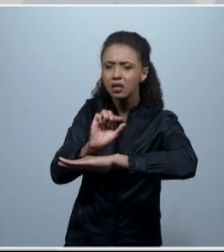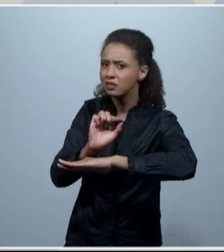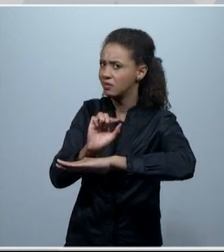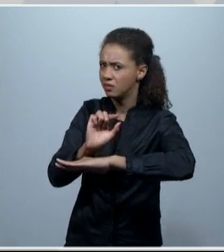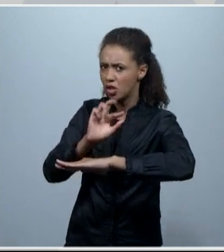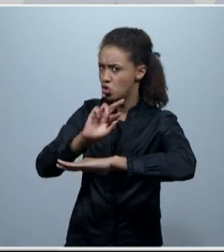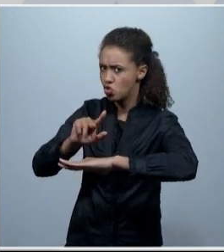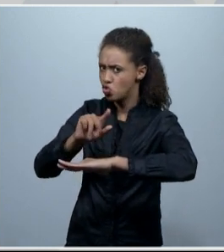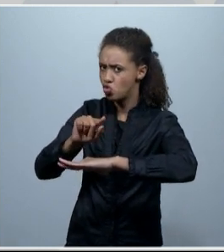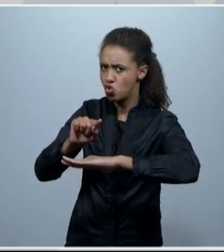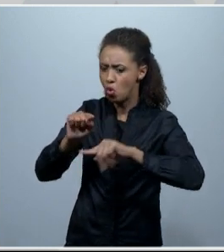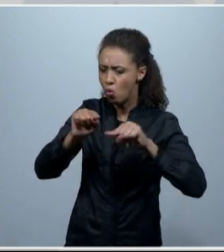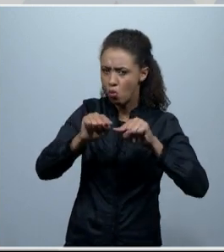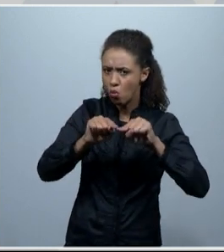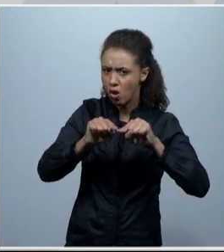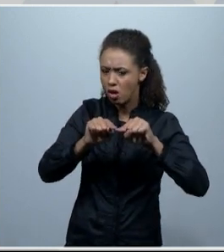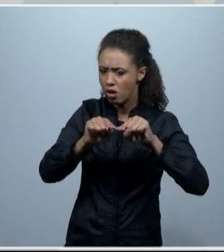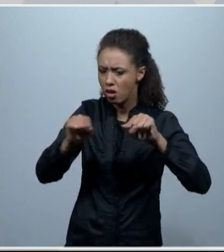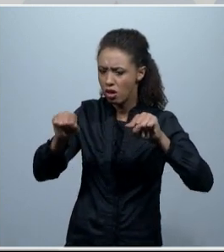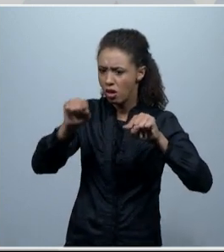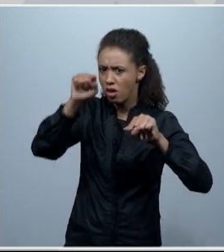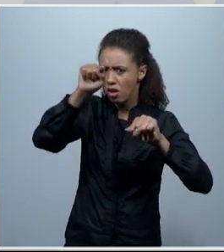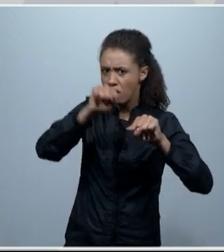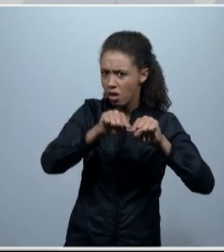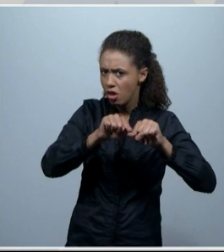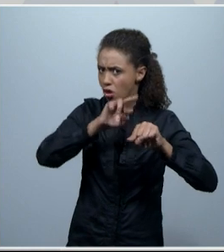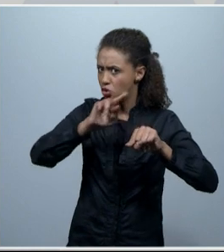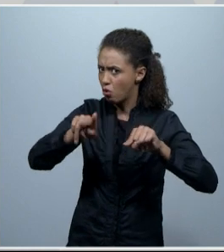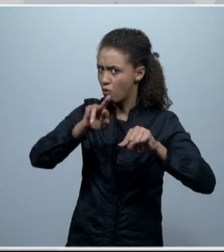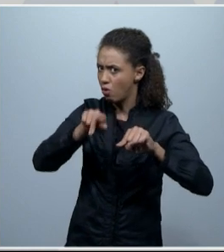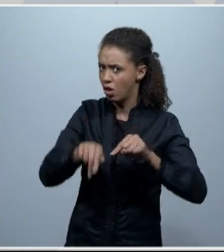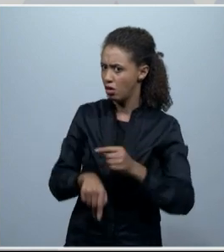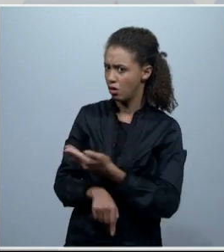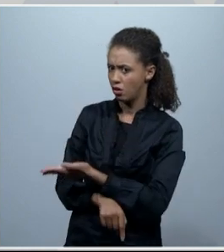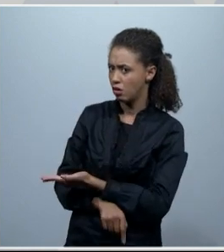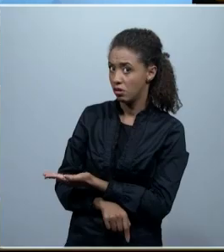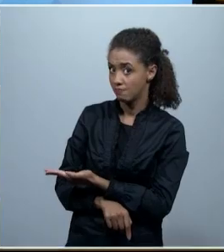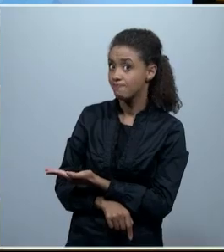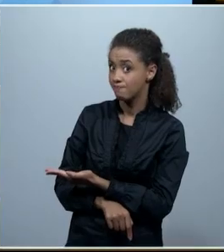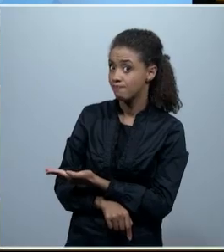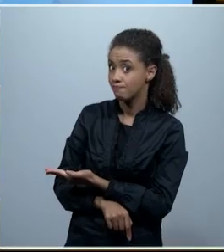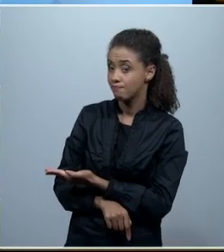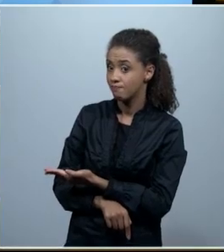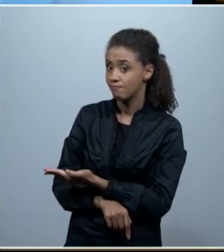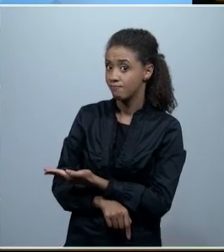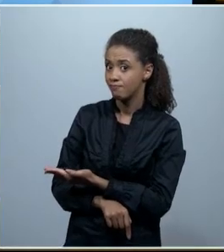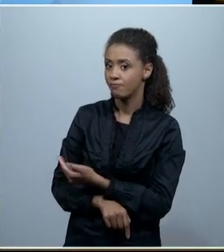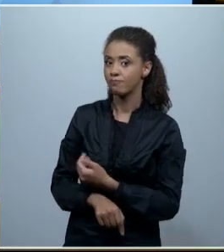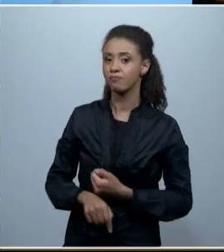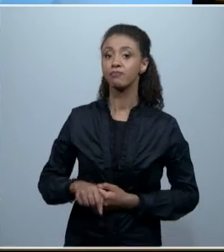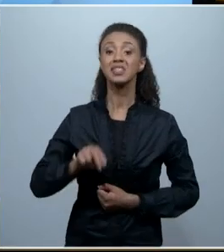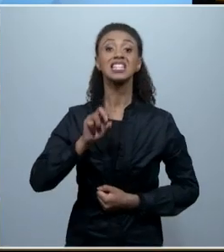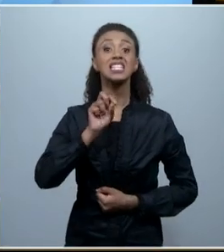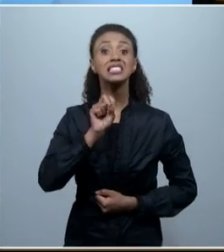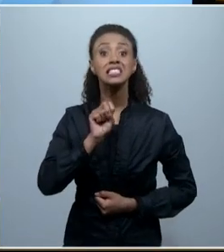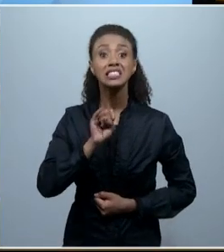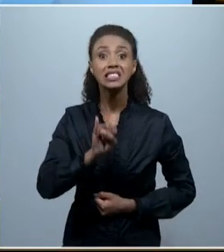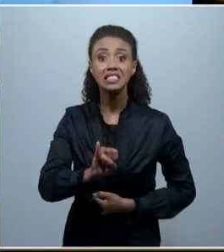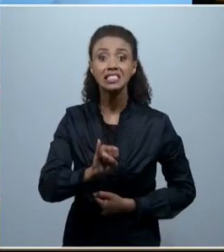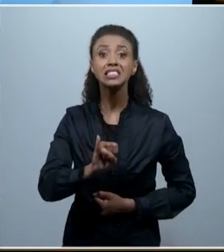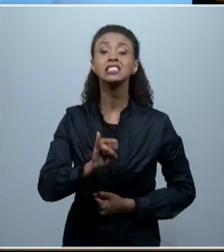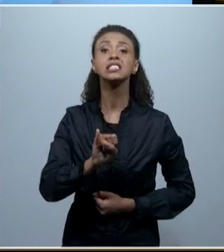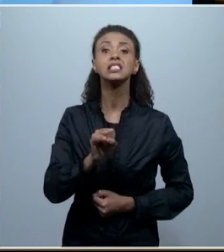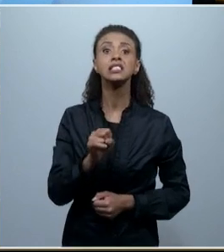dá uma condição necessária e suficiente pra existência de um triângulo com a do abc não é que é assim você soma dois lados do